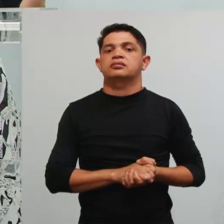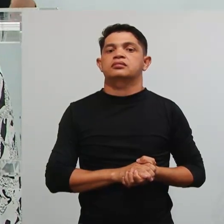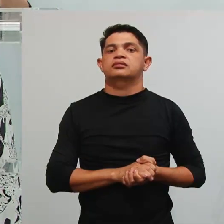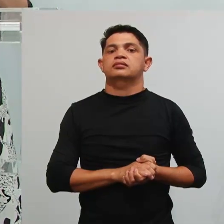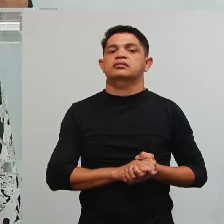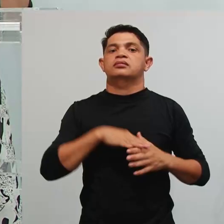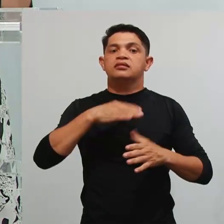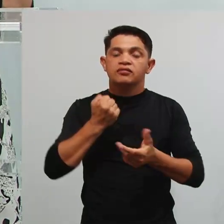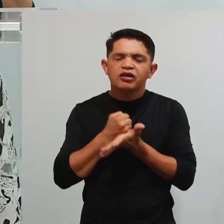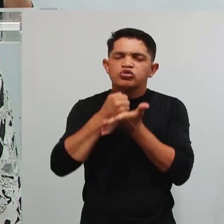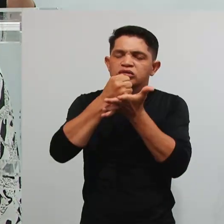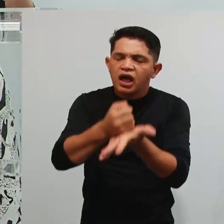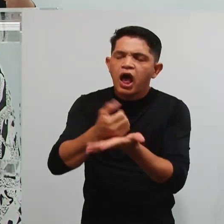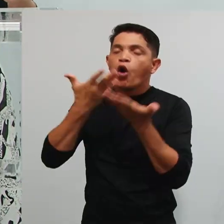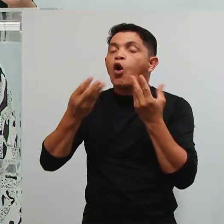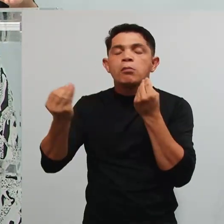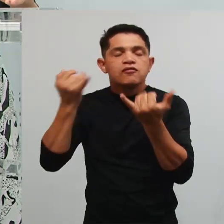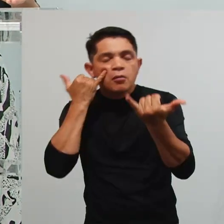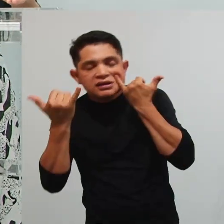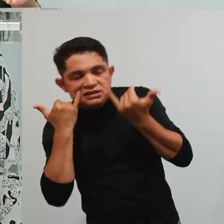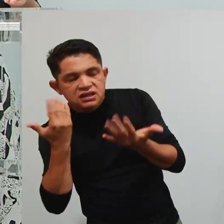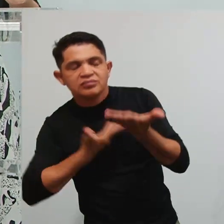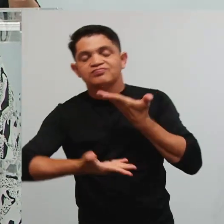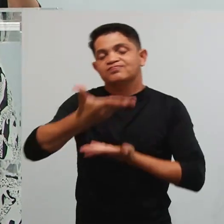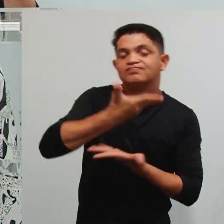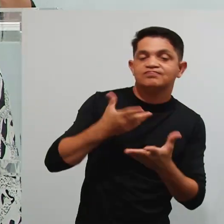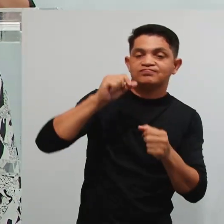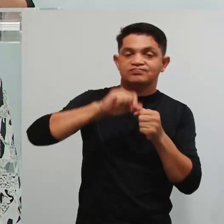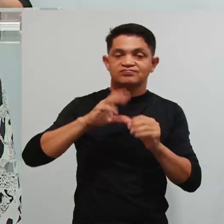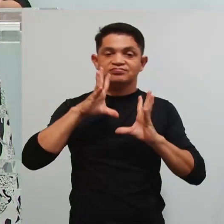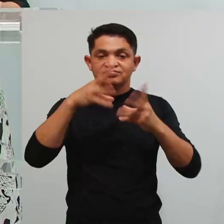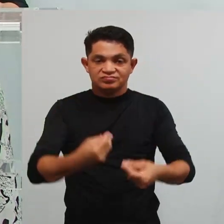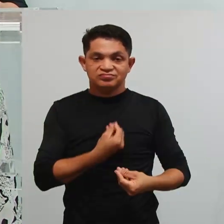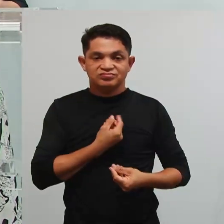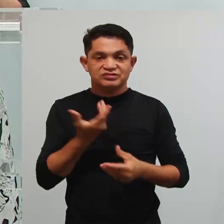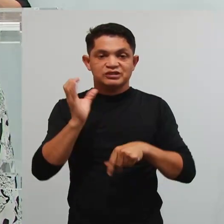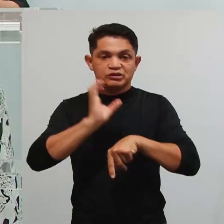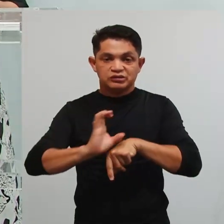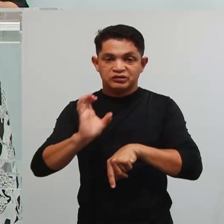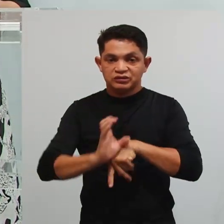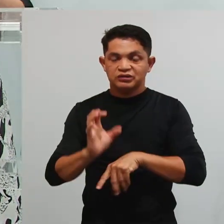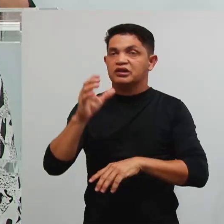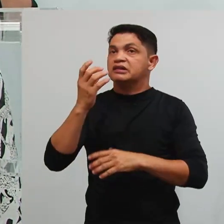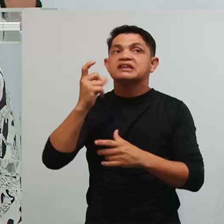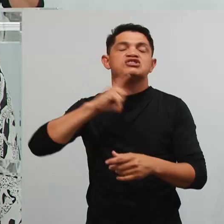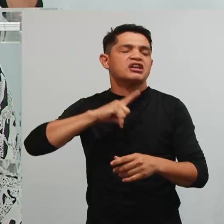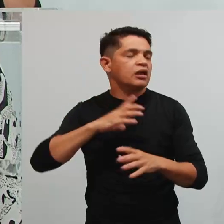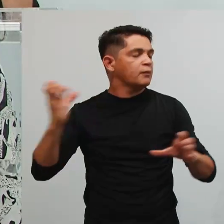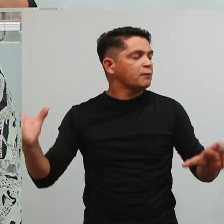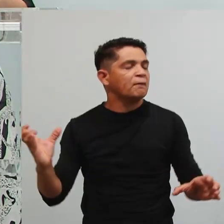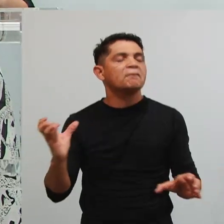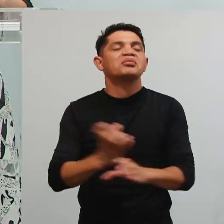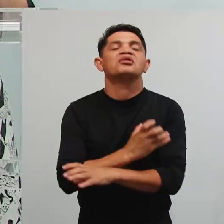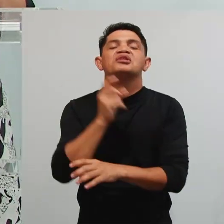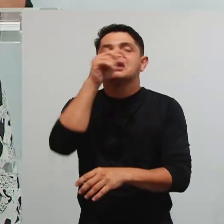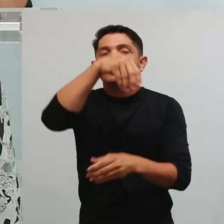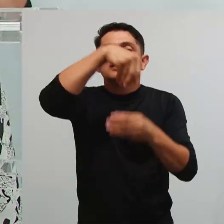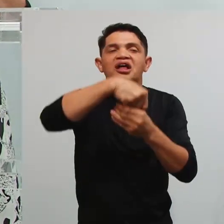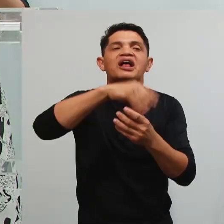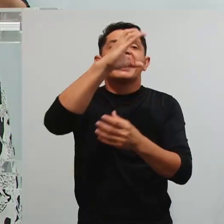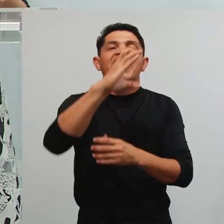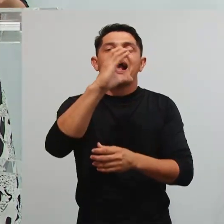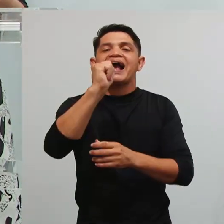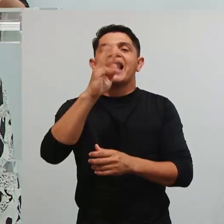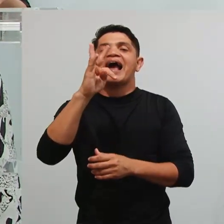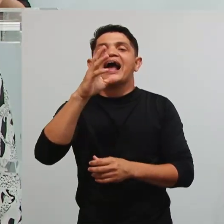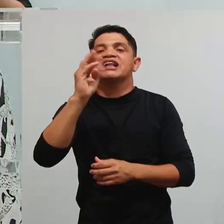vários lugares. Então, é uma outra opção também. E aí já não tem o custo do cartório, né? Porque no cartório, para você reconhecer firma,